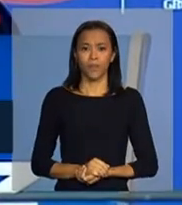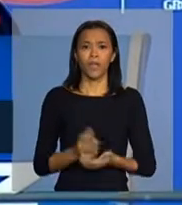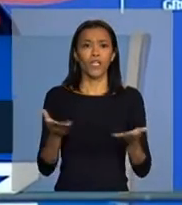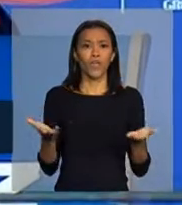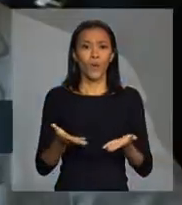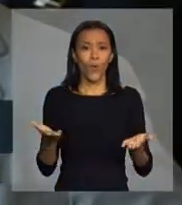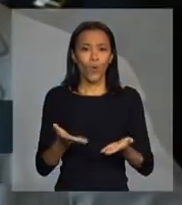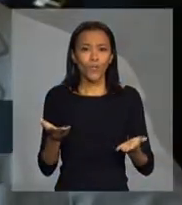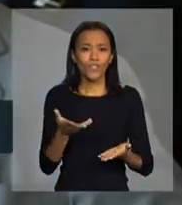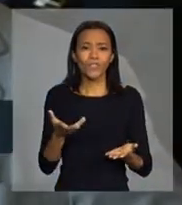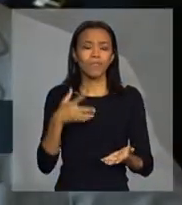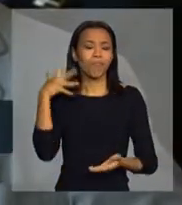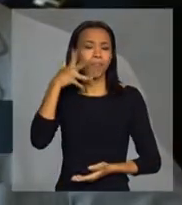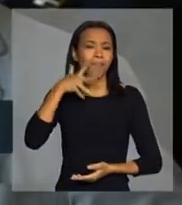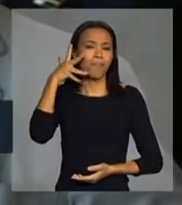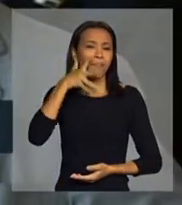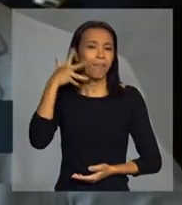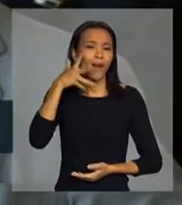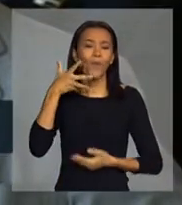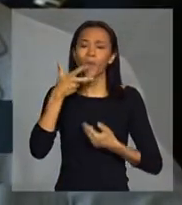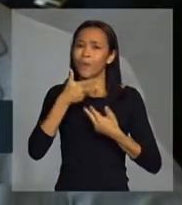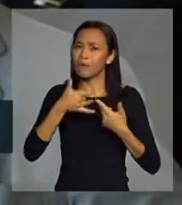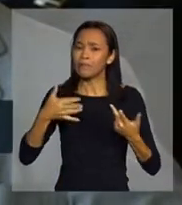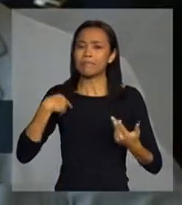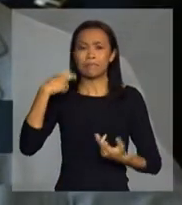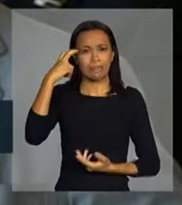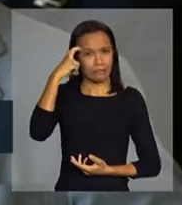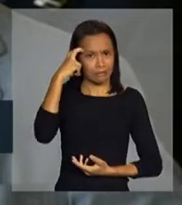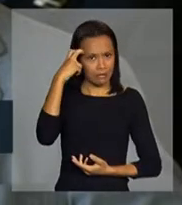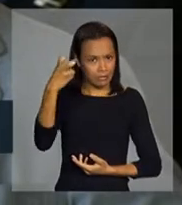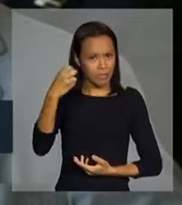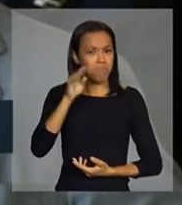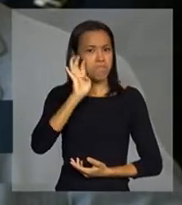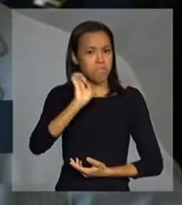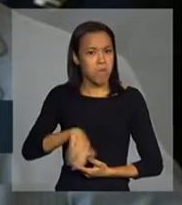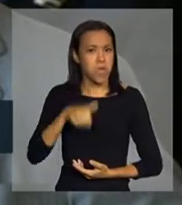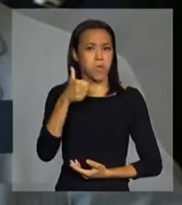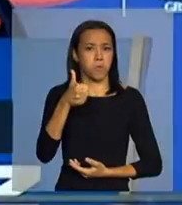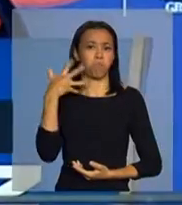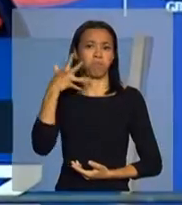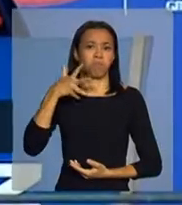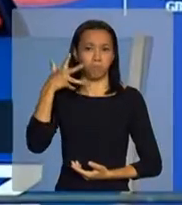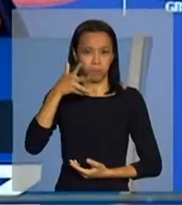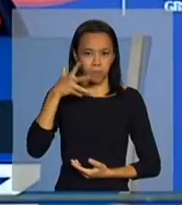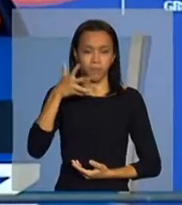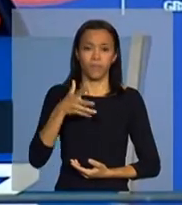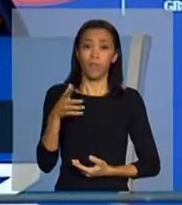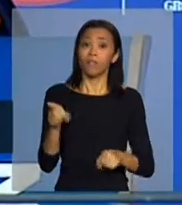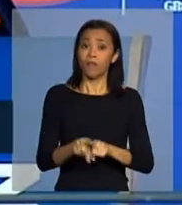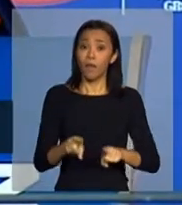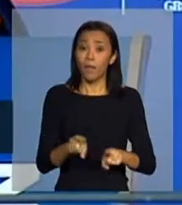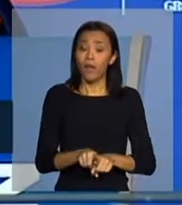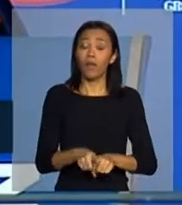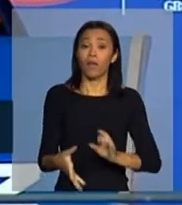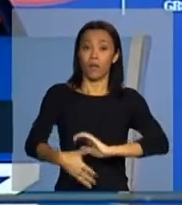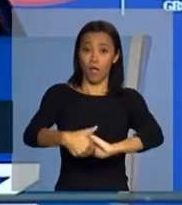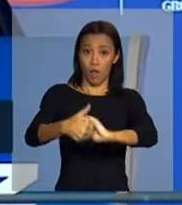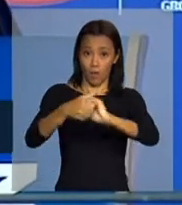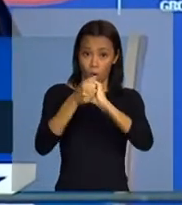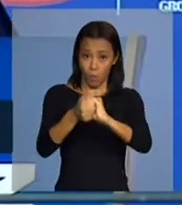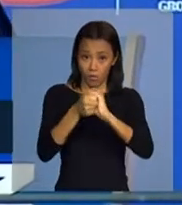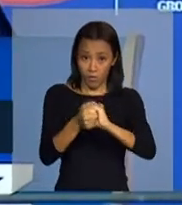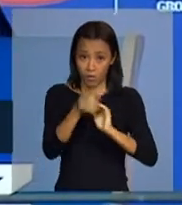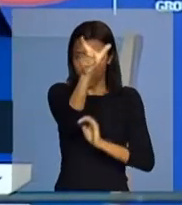presenteou com essas palavras tão sábias e bem ditas. Queria cumprimentar